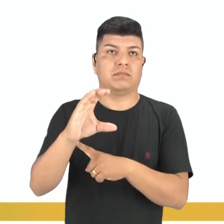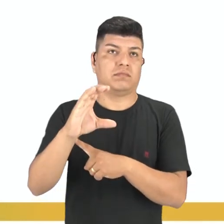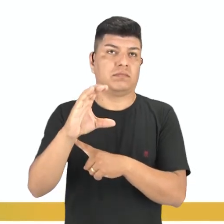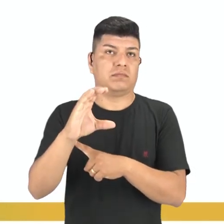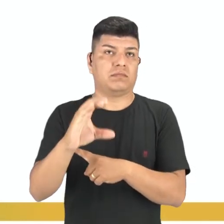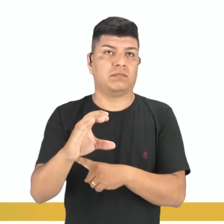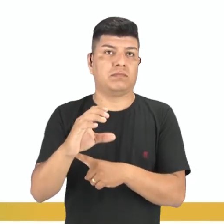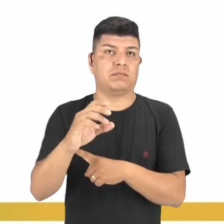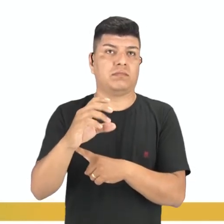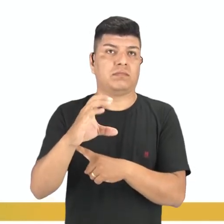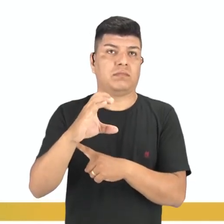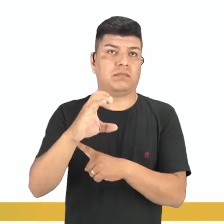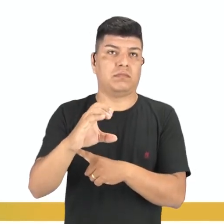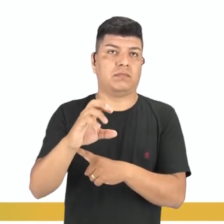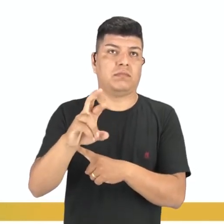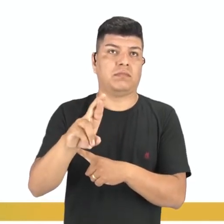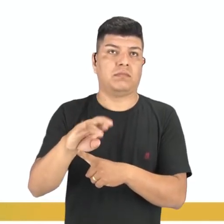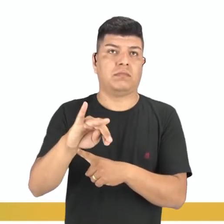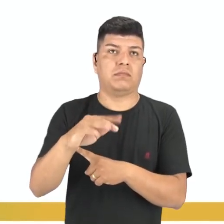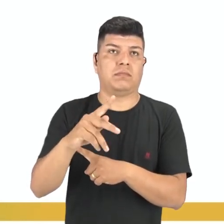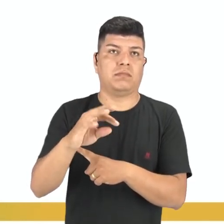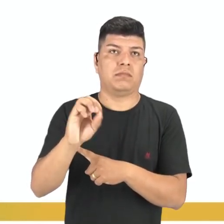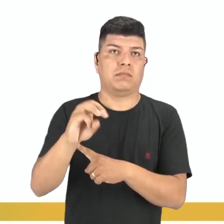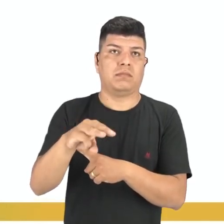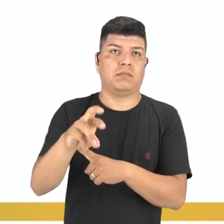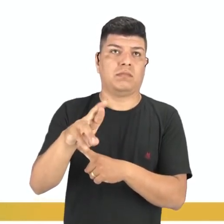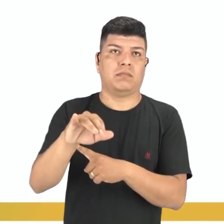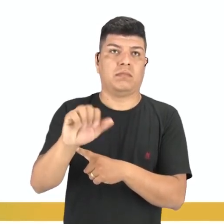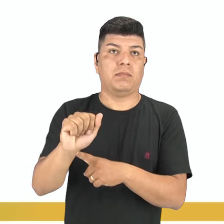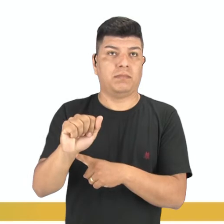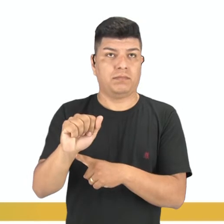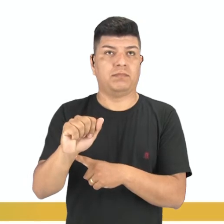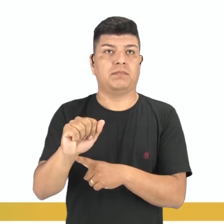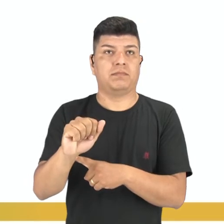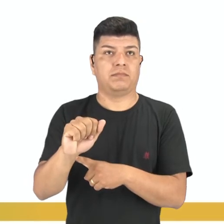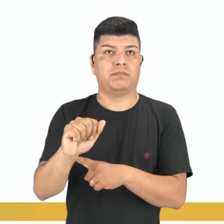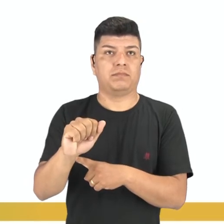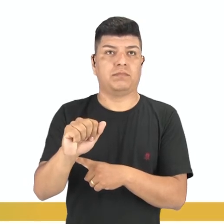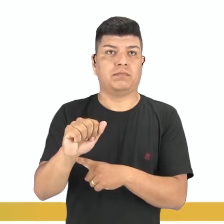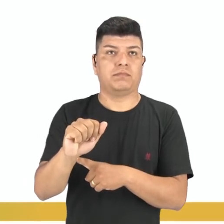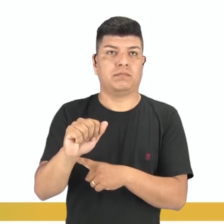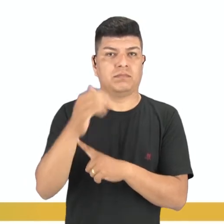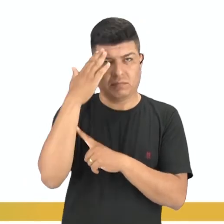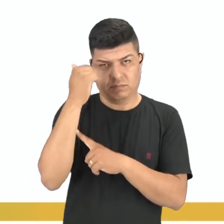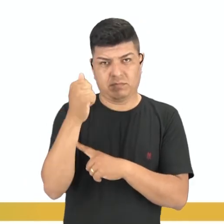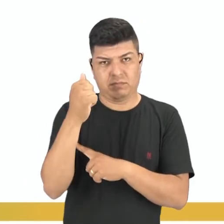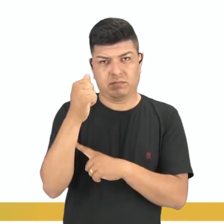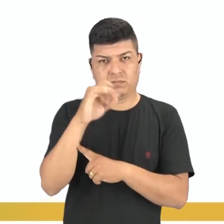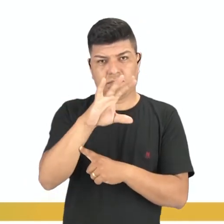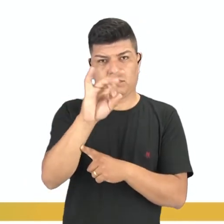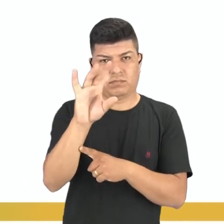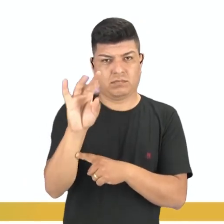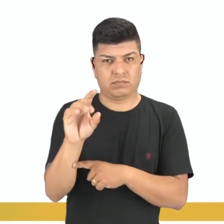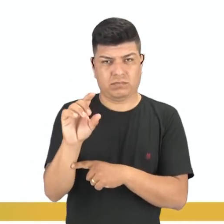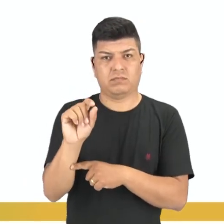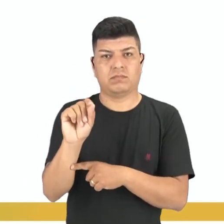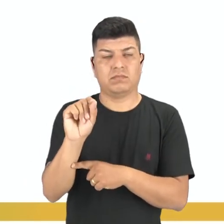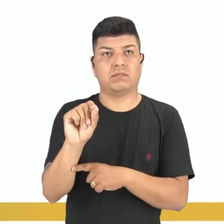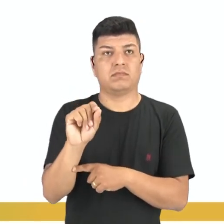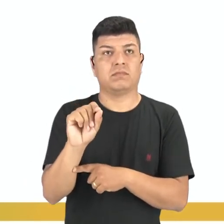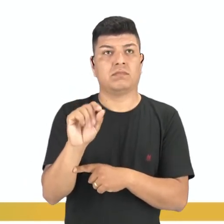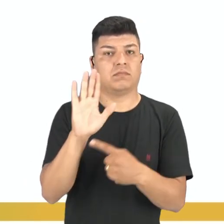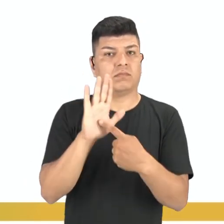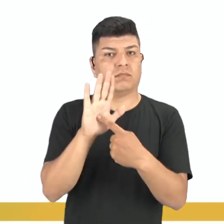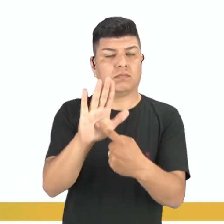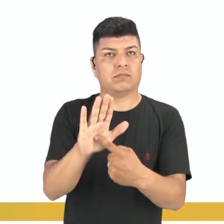seria a os alelos múltiplos Será que você sabe o que cada um desses termos